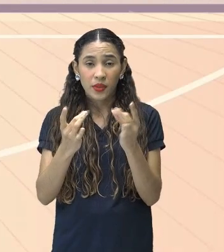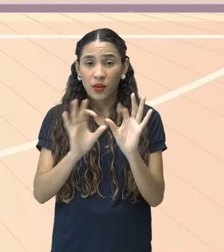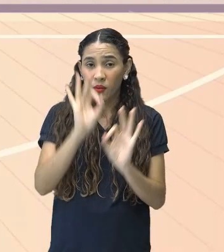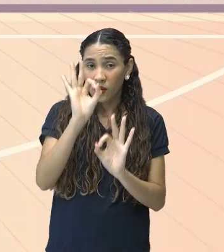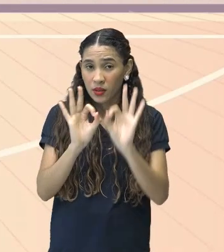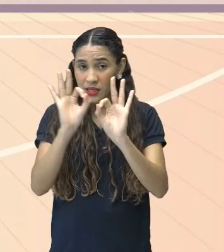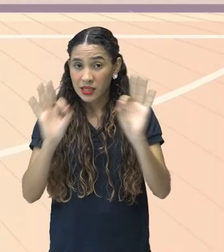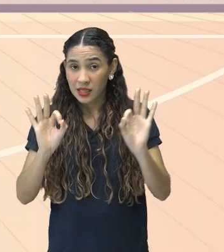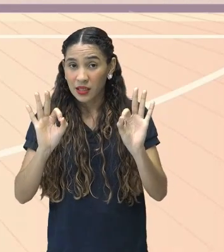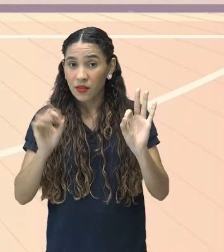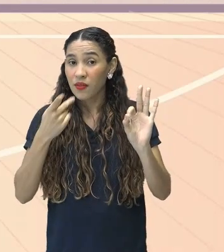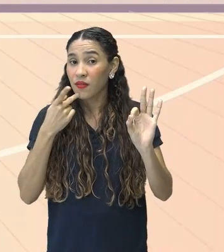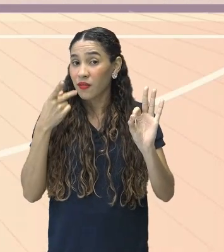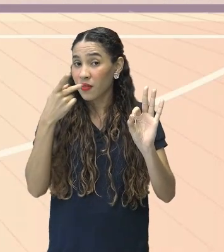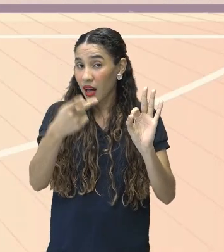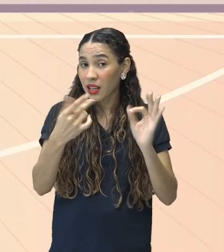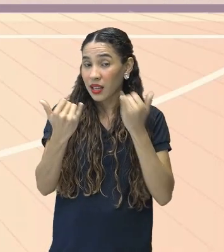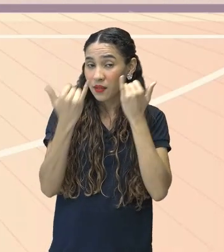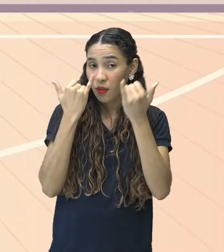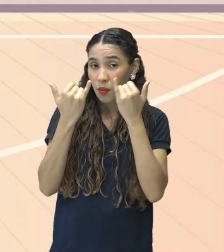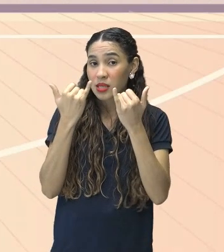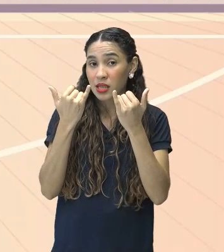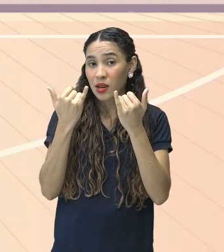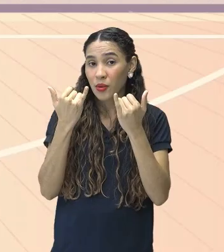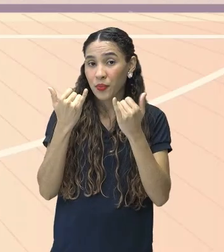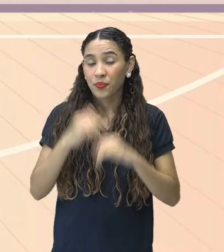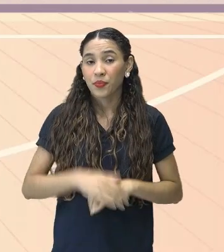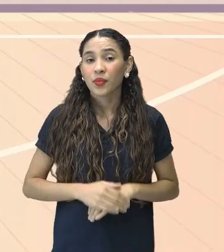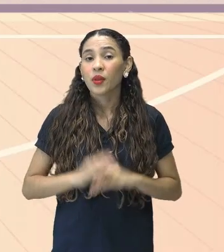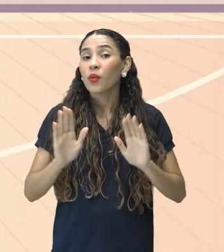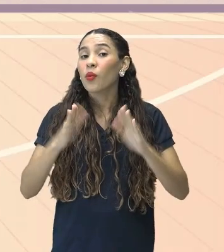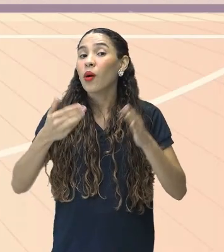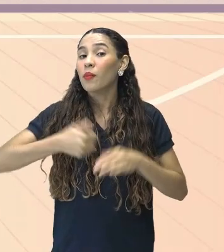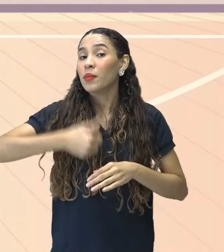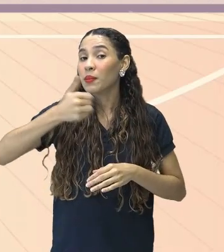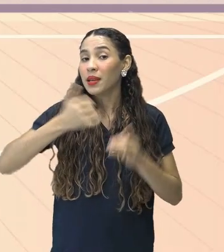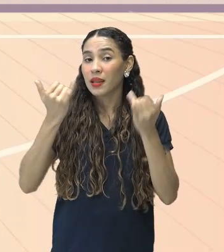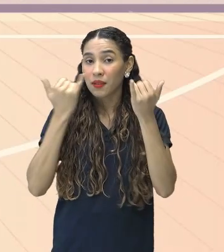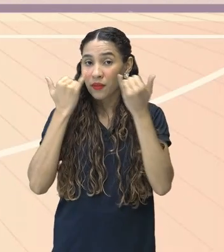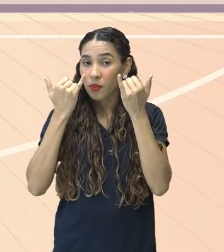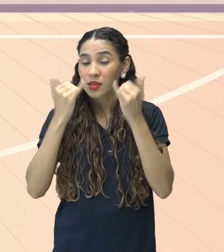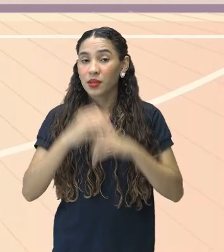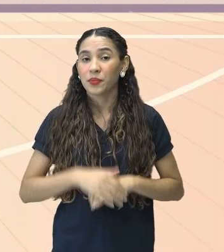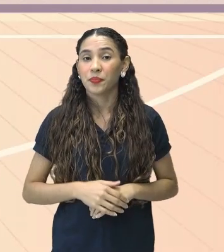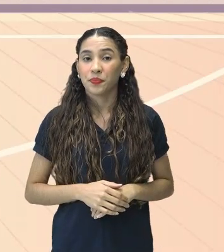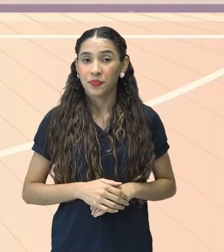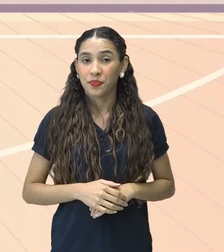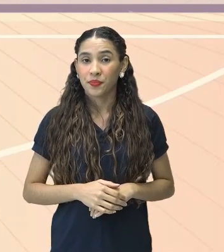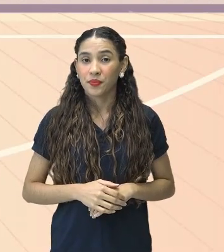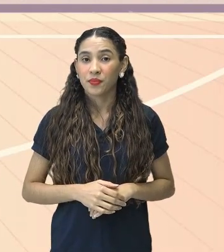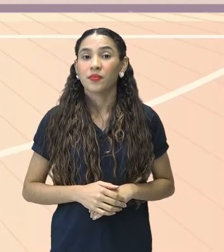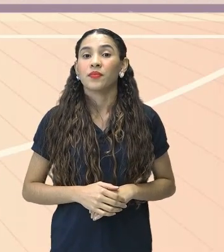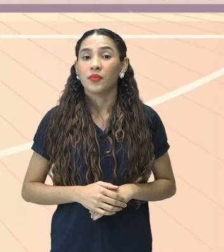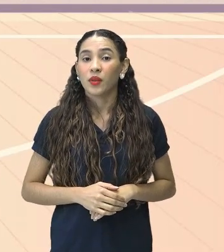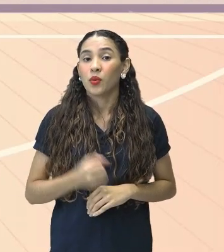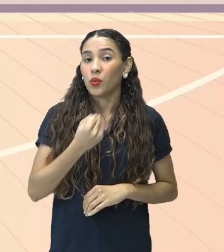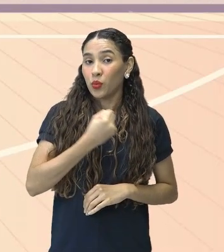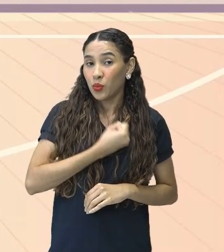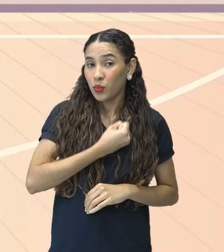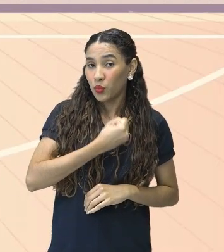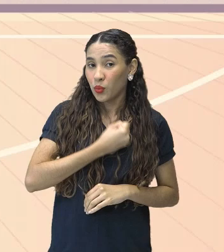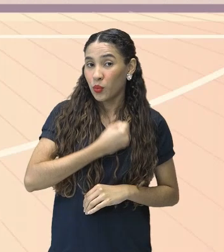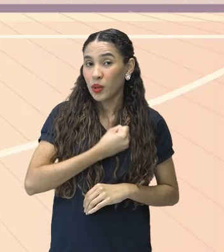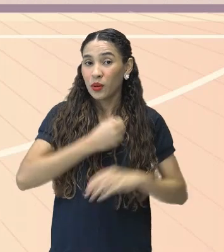ordem em que é dita as informações. Qual é a primeira informação? Né? O número